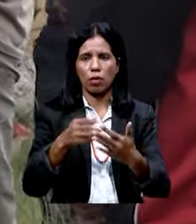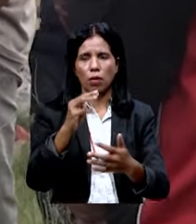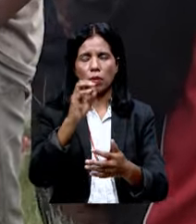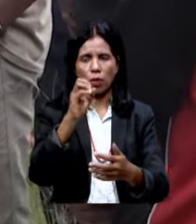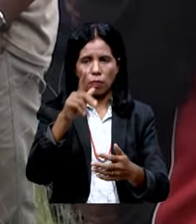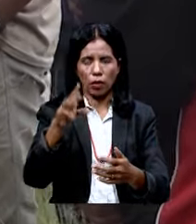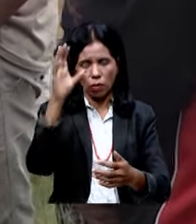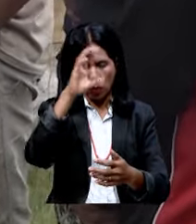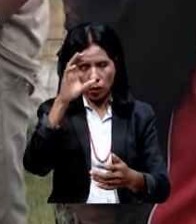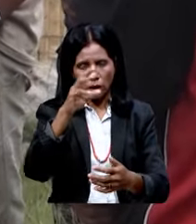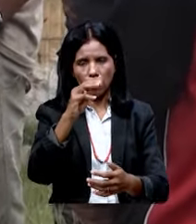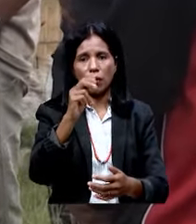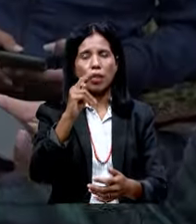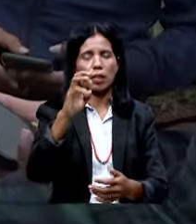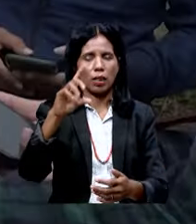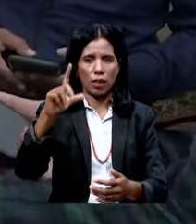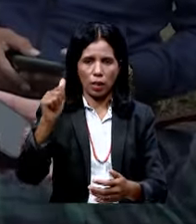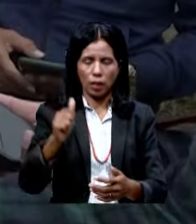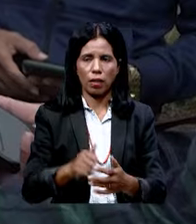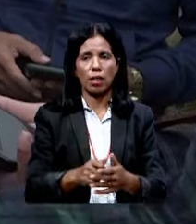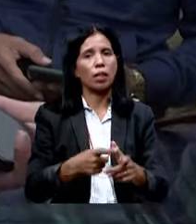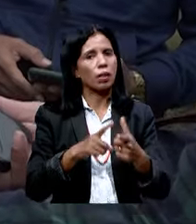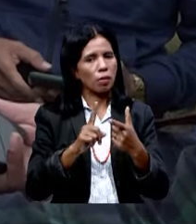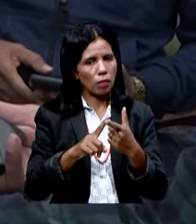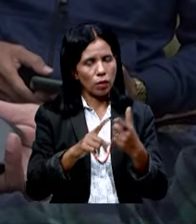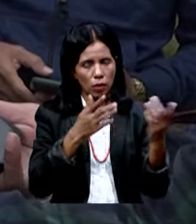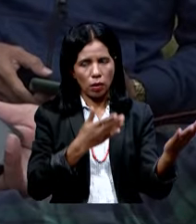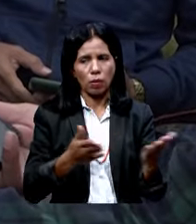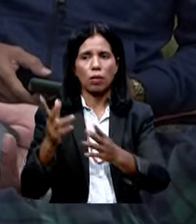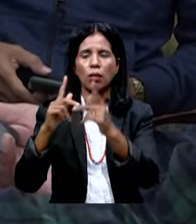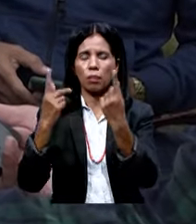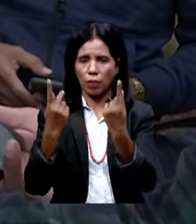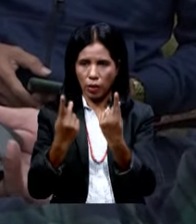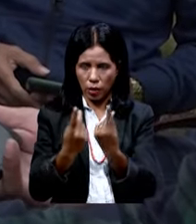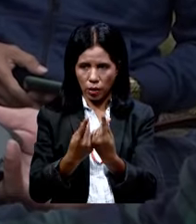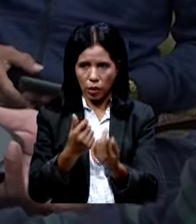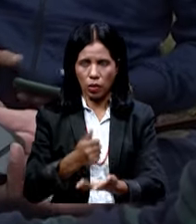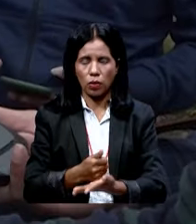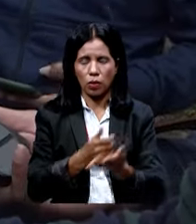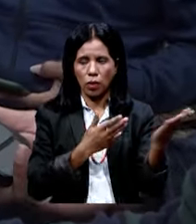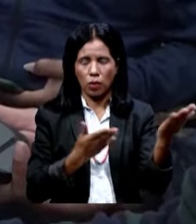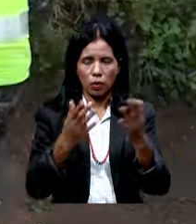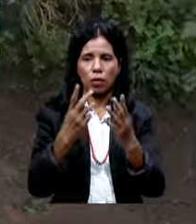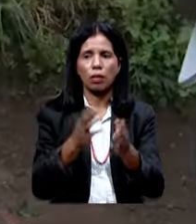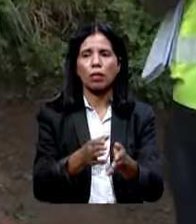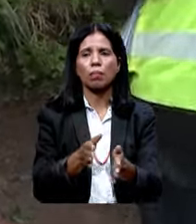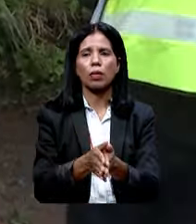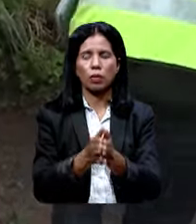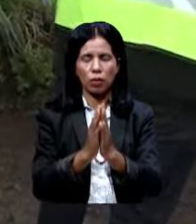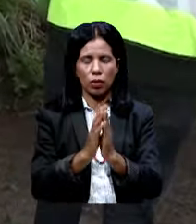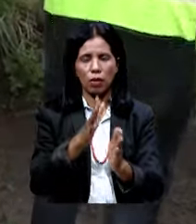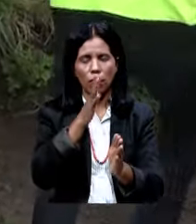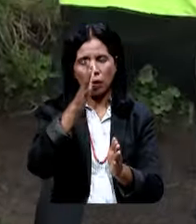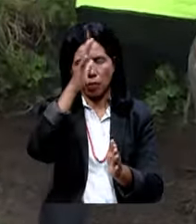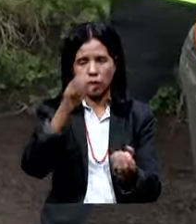buka ela Manila tumba buka ela Manila depois haruka companhia ruma ne be que ba azura tula lori mai depois usu ba ina naman siap ne kontribusau